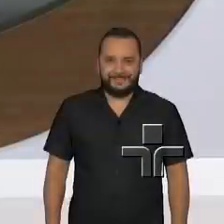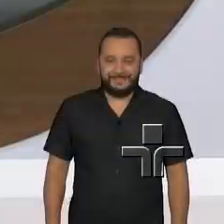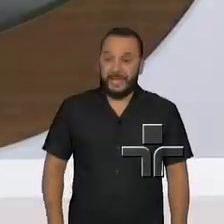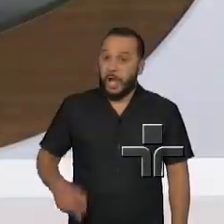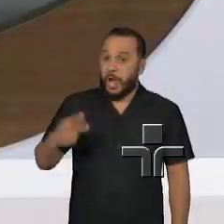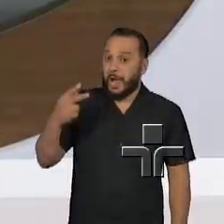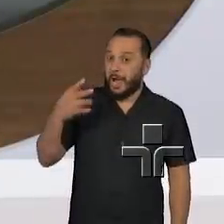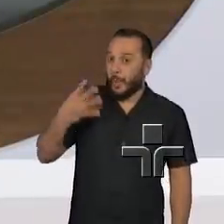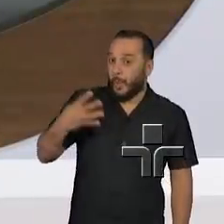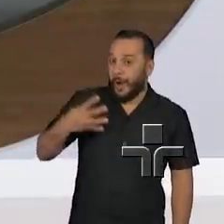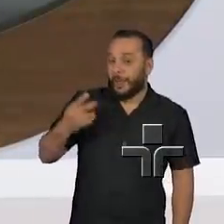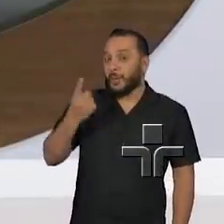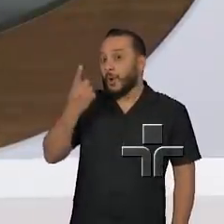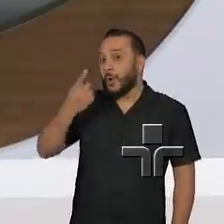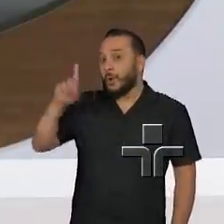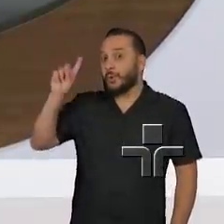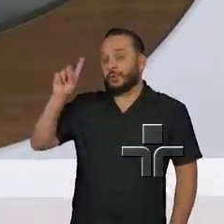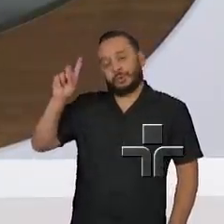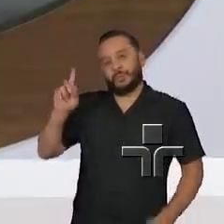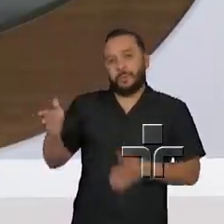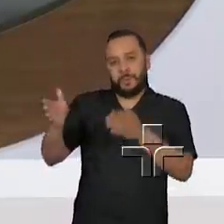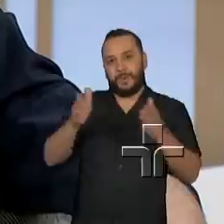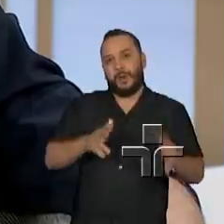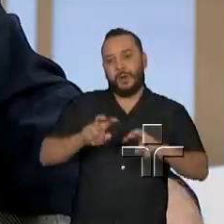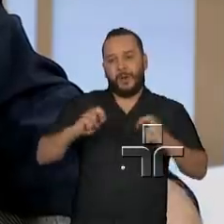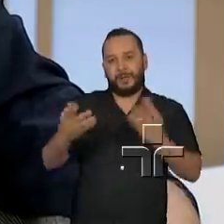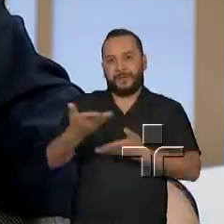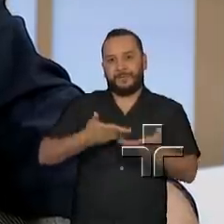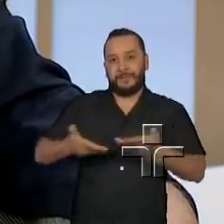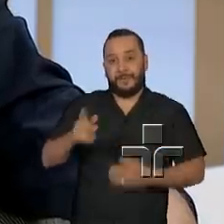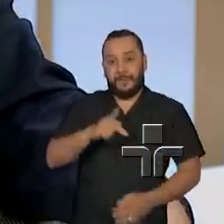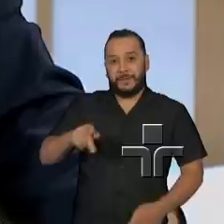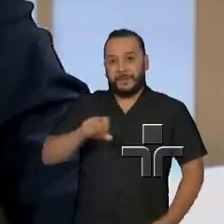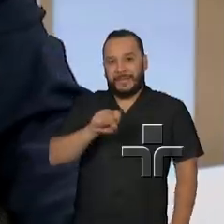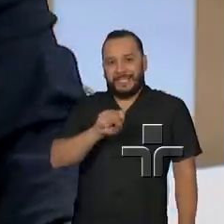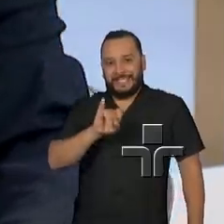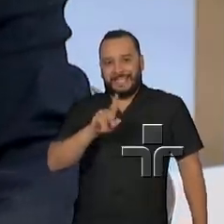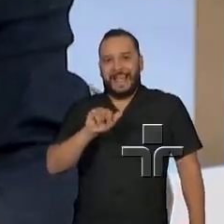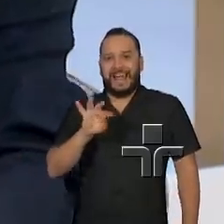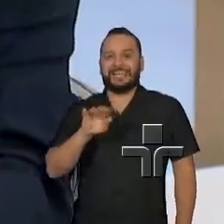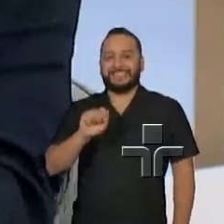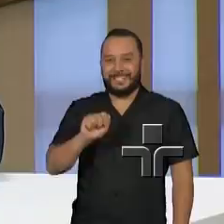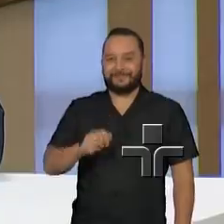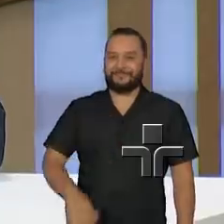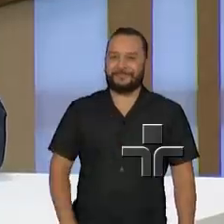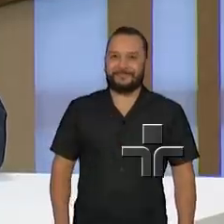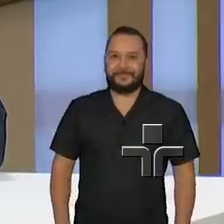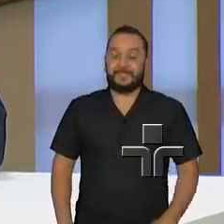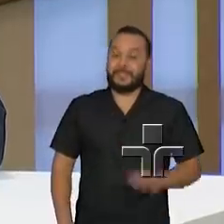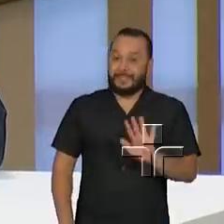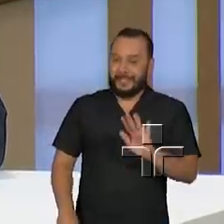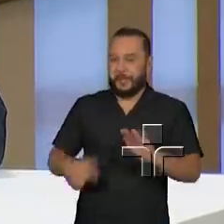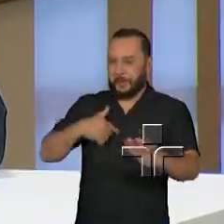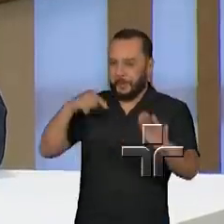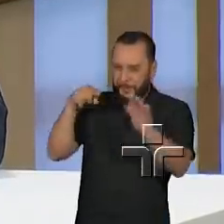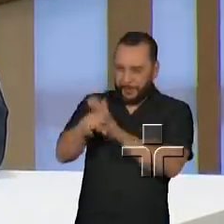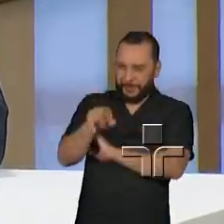Quarto e último bloco do Roda Viva com o professor Siddhartha Ribeiro. Daniel, a palavra está com você. Eu ia perguntar no gancho da